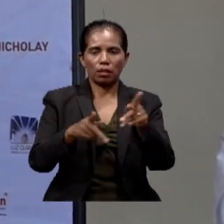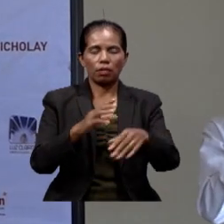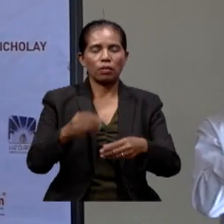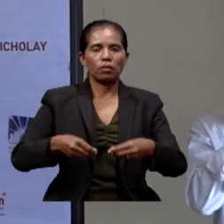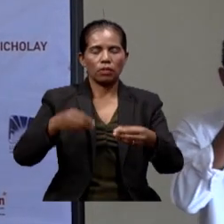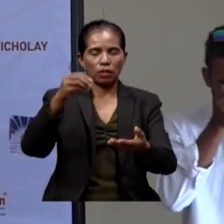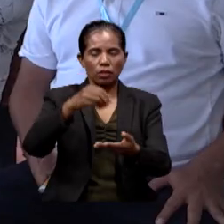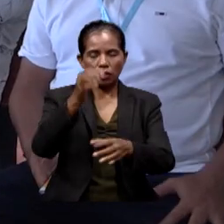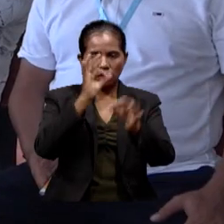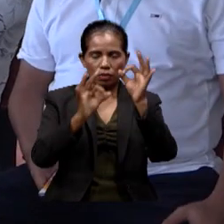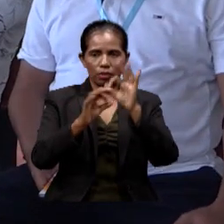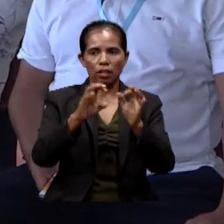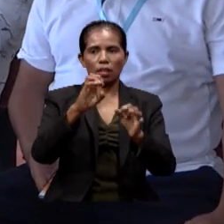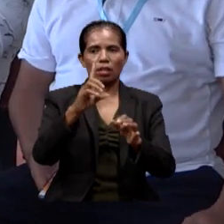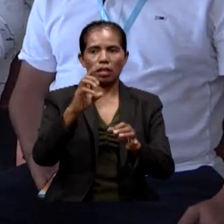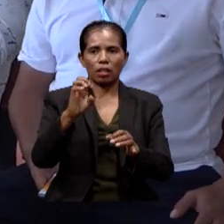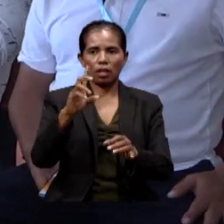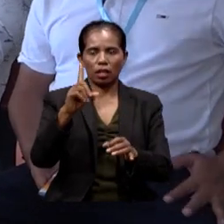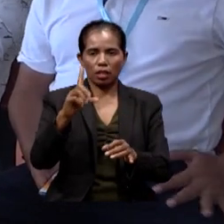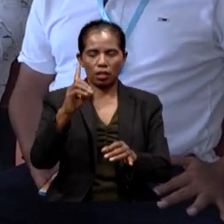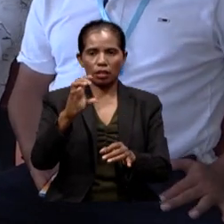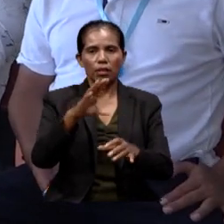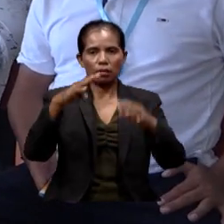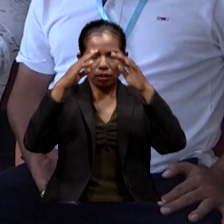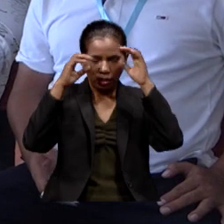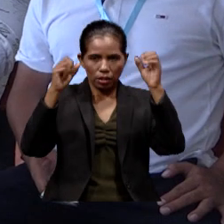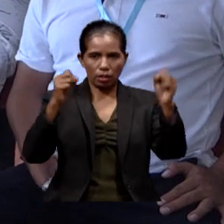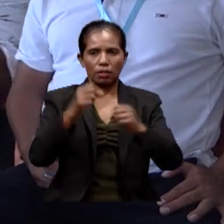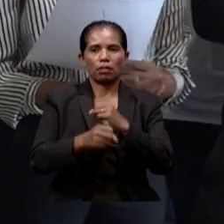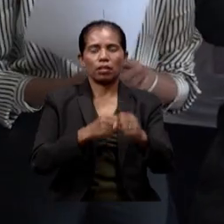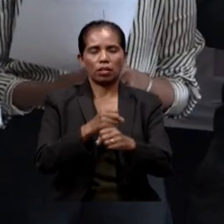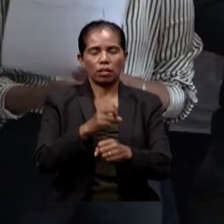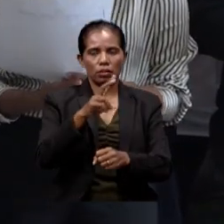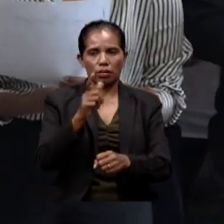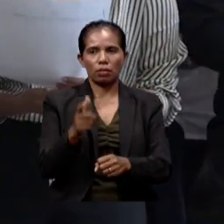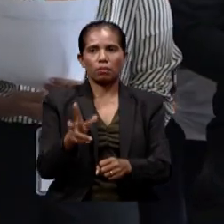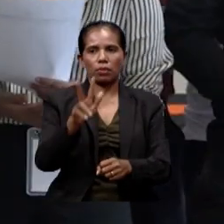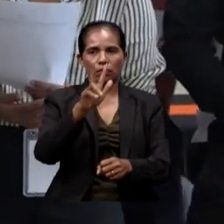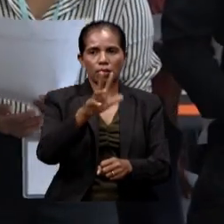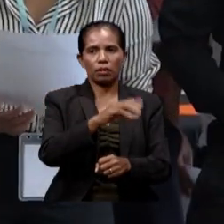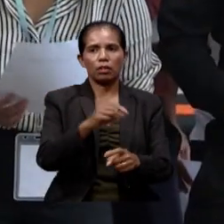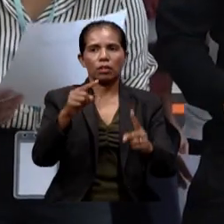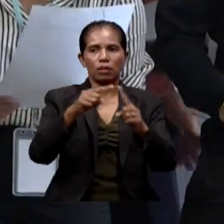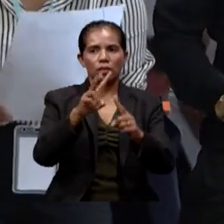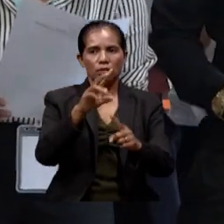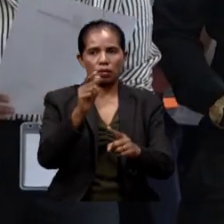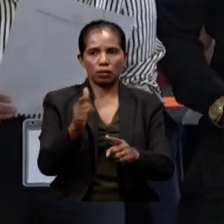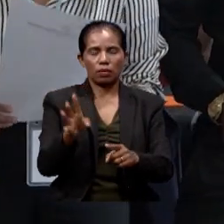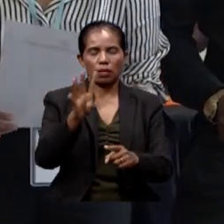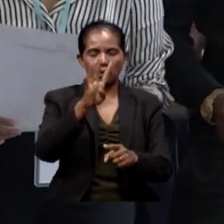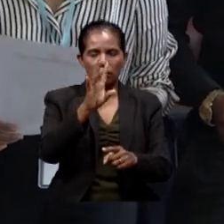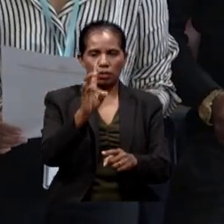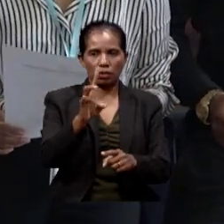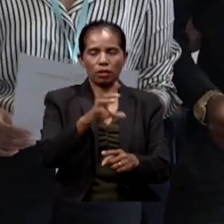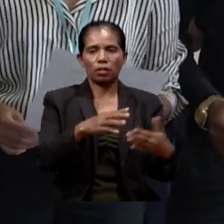Fofiar ba Elder Vieira Aniceto no dar presidente eleito ba período Rihun Rua Ruanulu Resintolo. To Rihun Rua Ruanulu Resinhito,